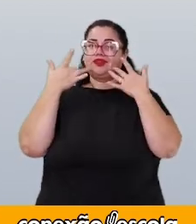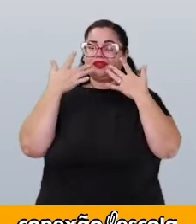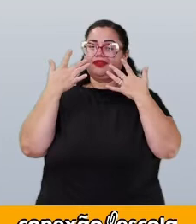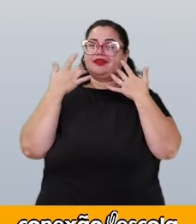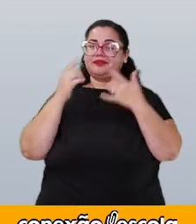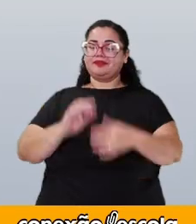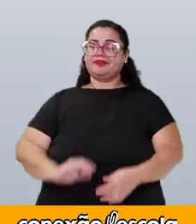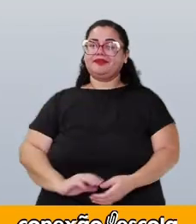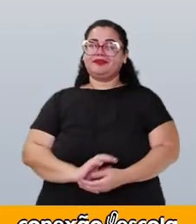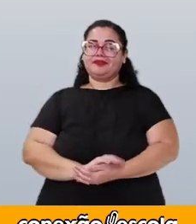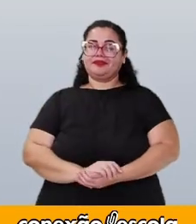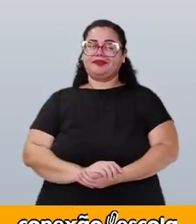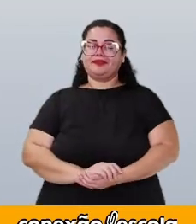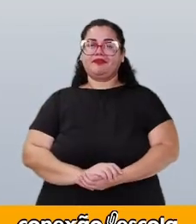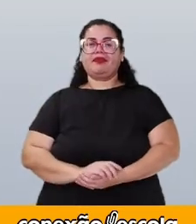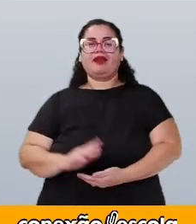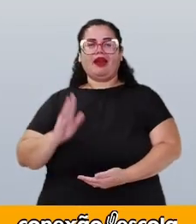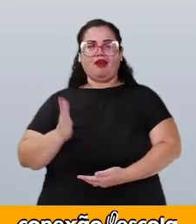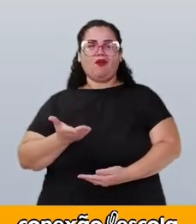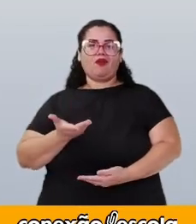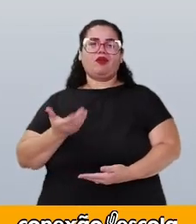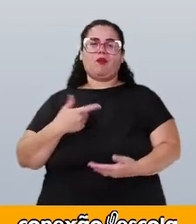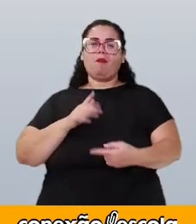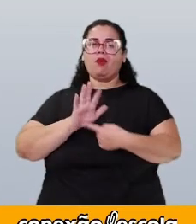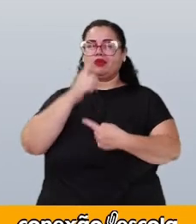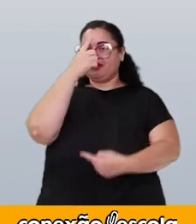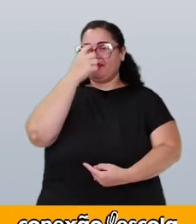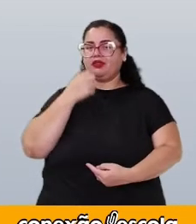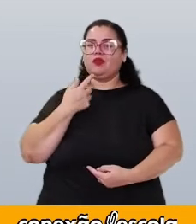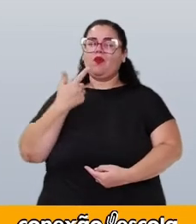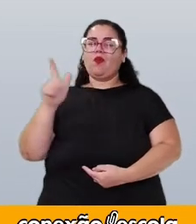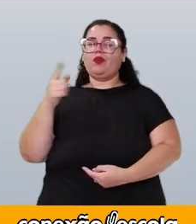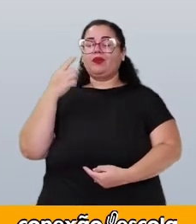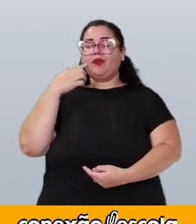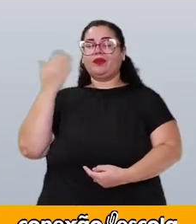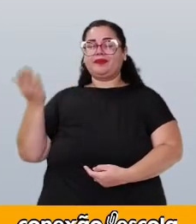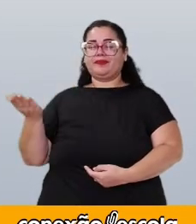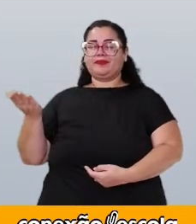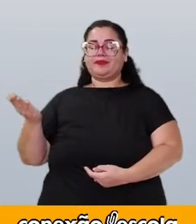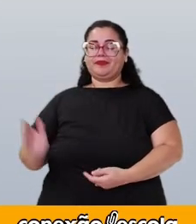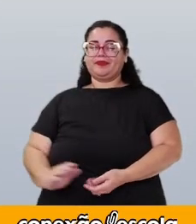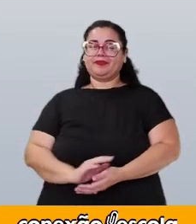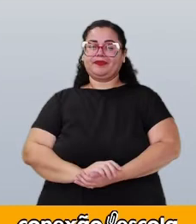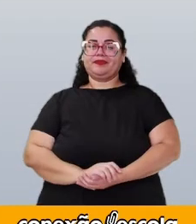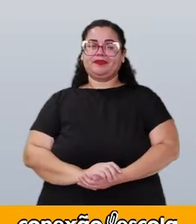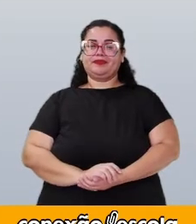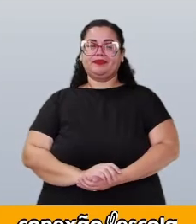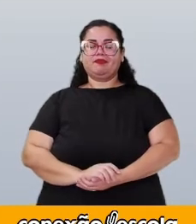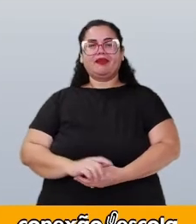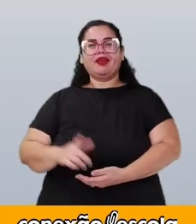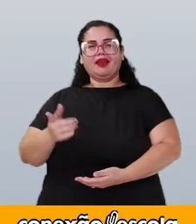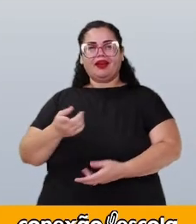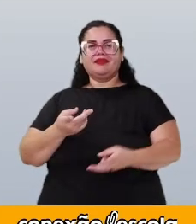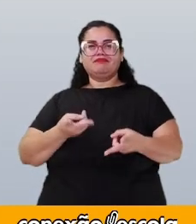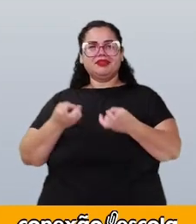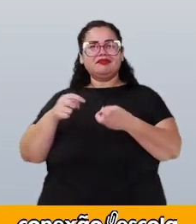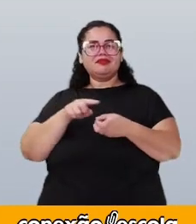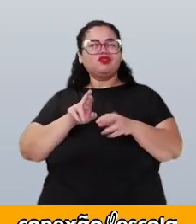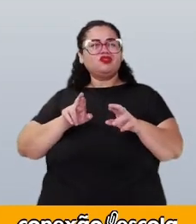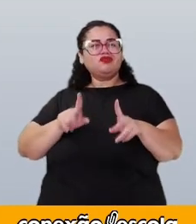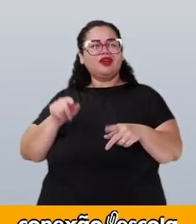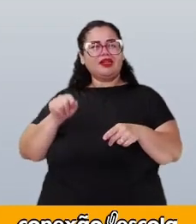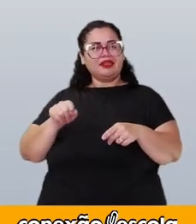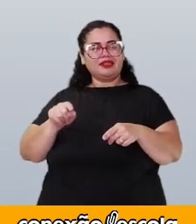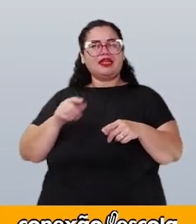teatral. Agora eu quero mostrar uma outra imagem. Vejam só. Como você pode